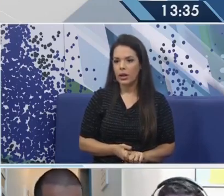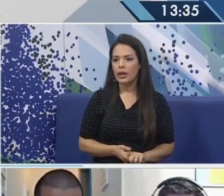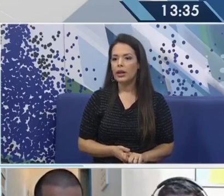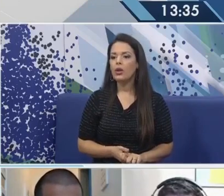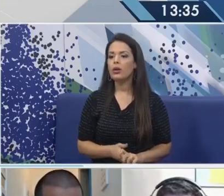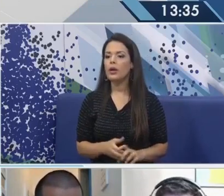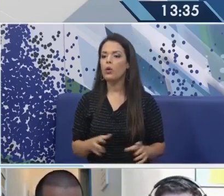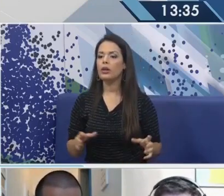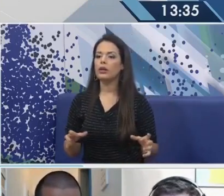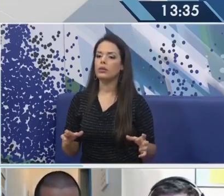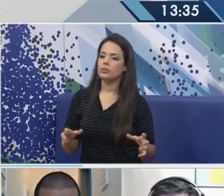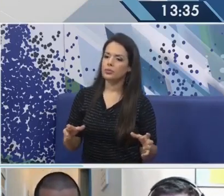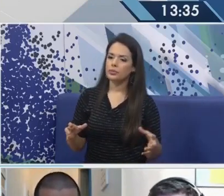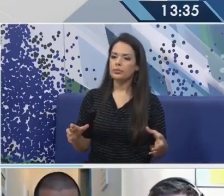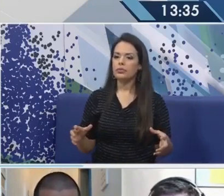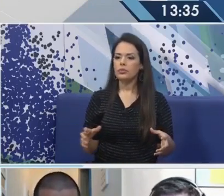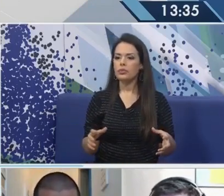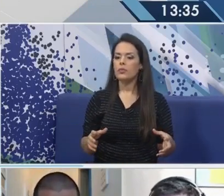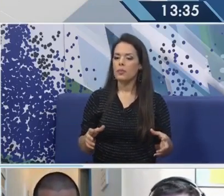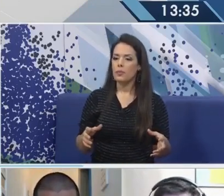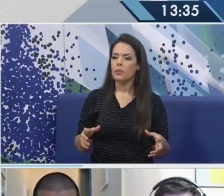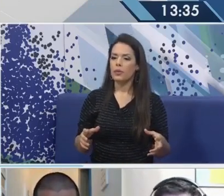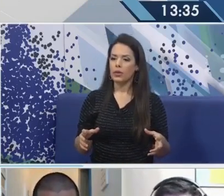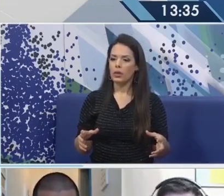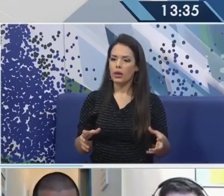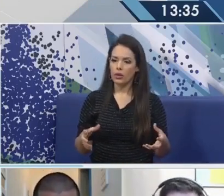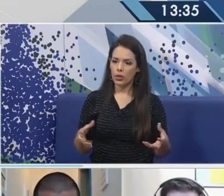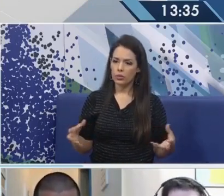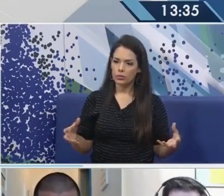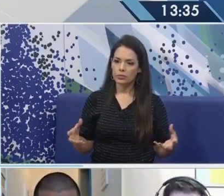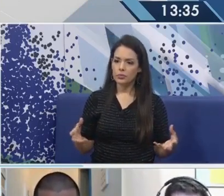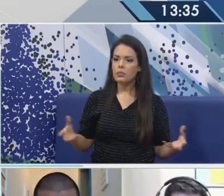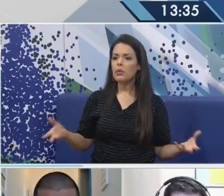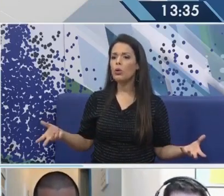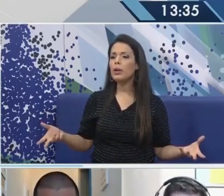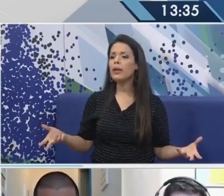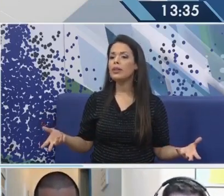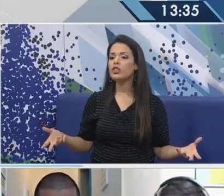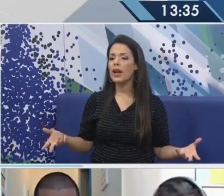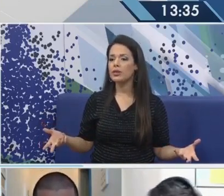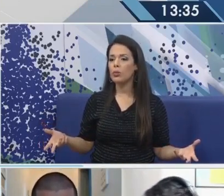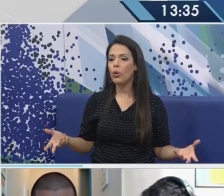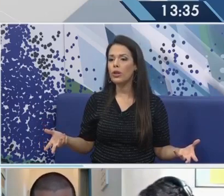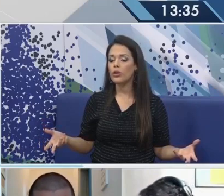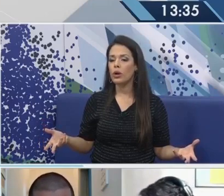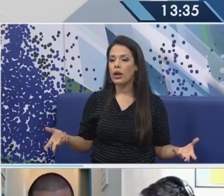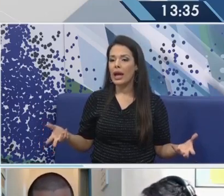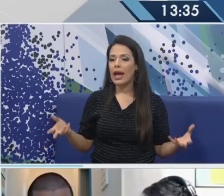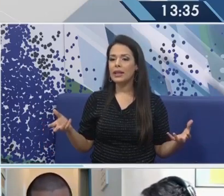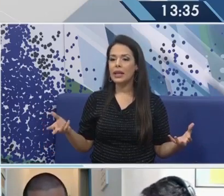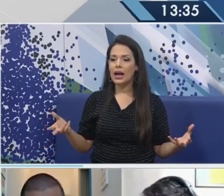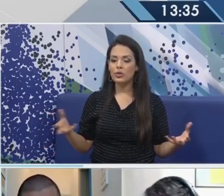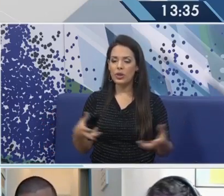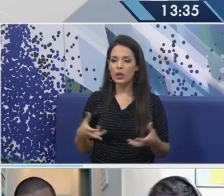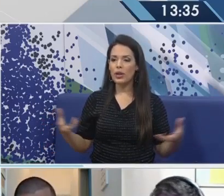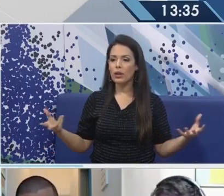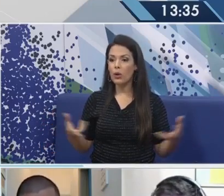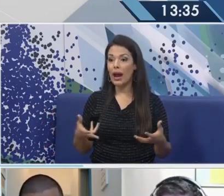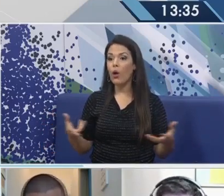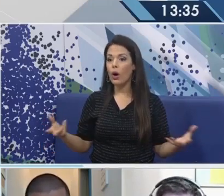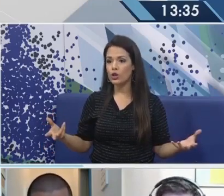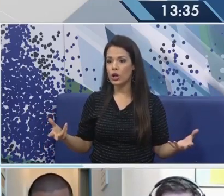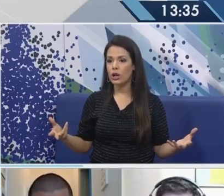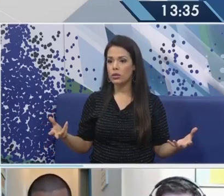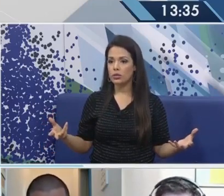vitórias do Botafogo. E a gente vem falando isso há um tempo, o Botafogo ele não consegue ganhar um jogo. Não consegue. O que me entristece muito é que a situação é